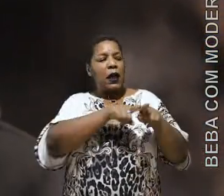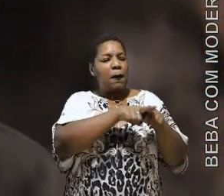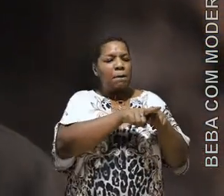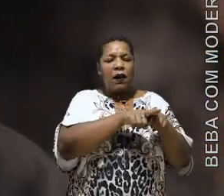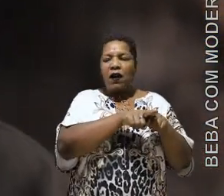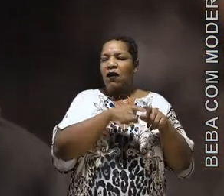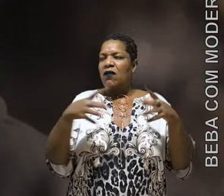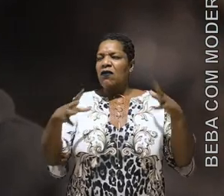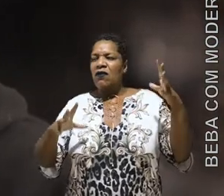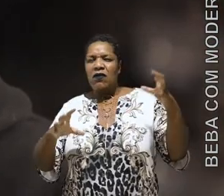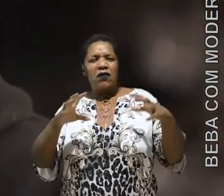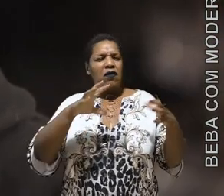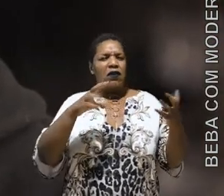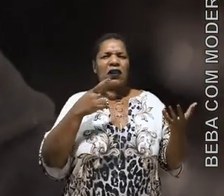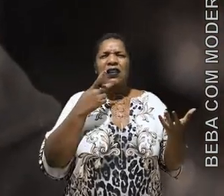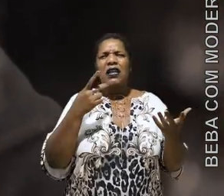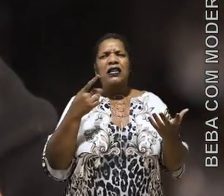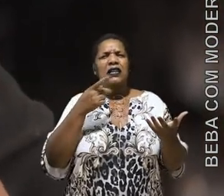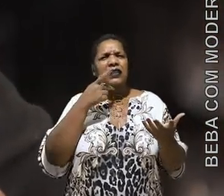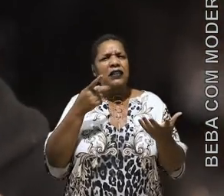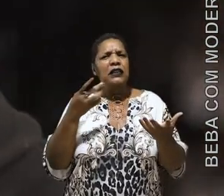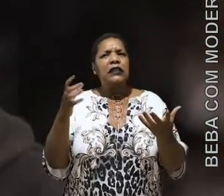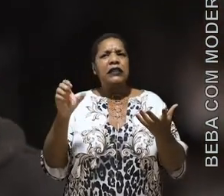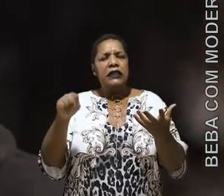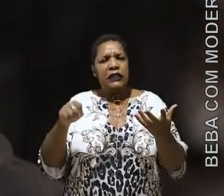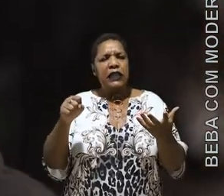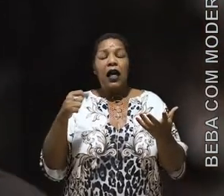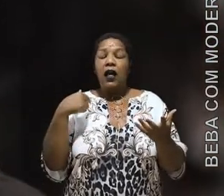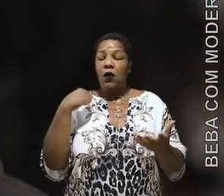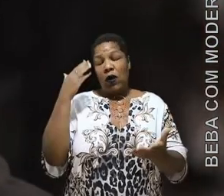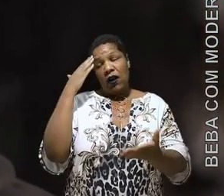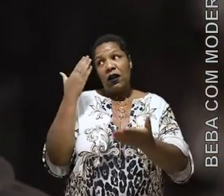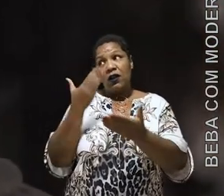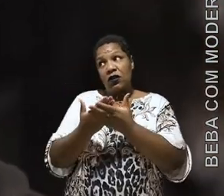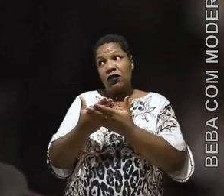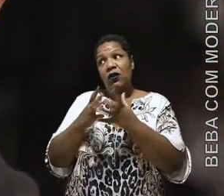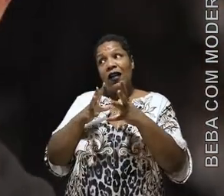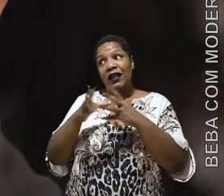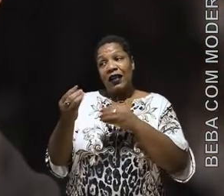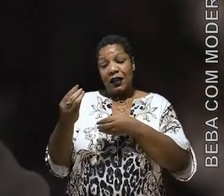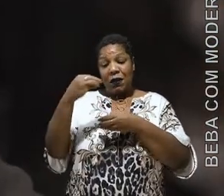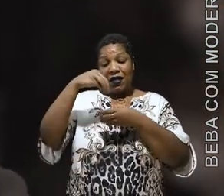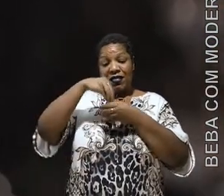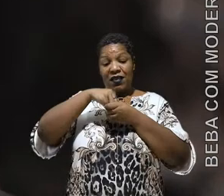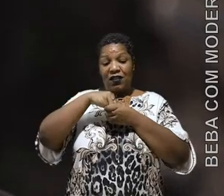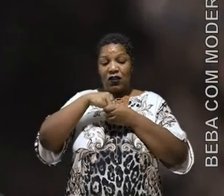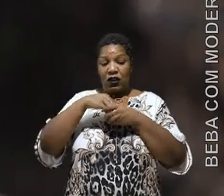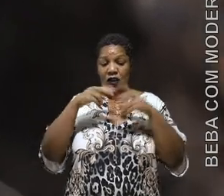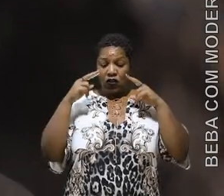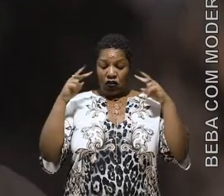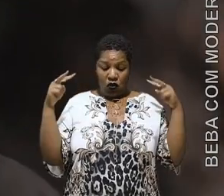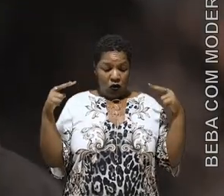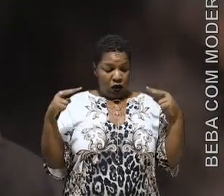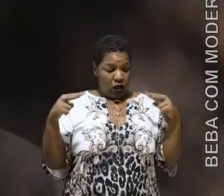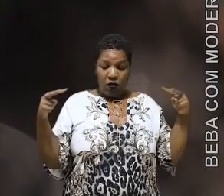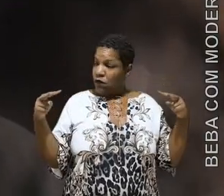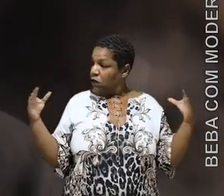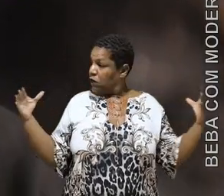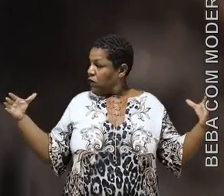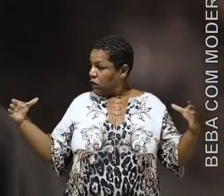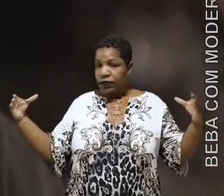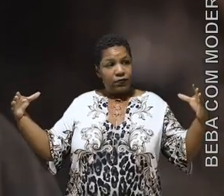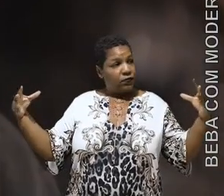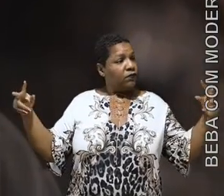unida e a quebrada muitas vezes a gente desune irmão contra irmão favela contra a favela está cantar está